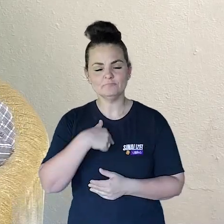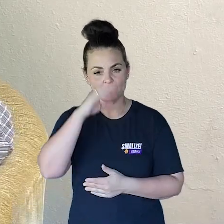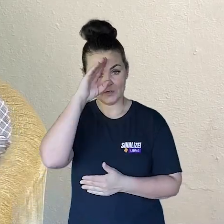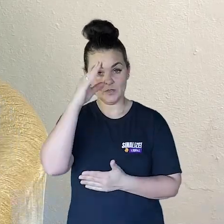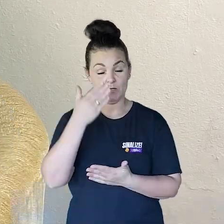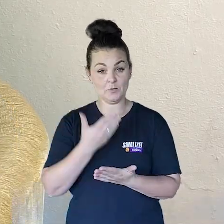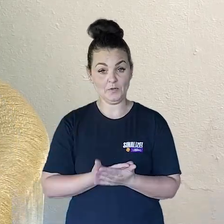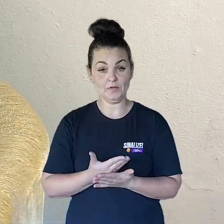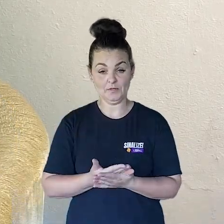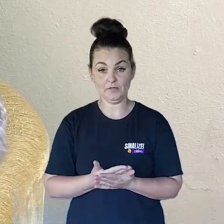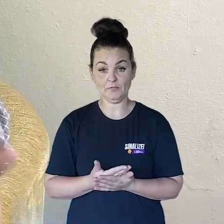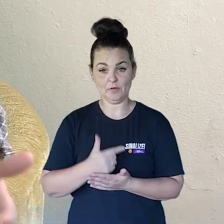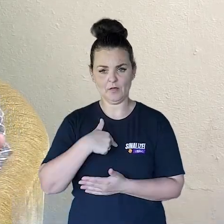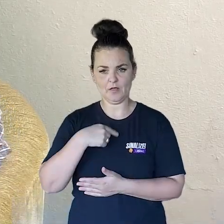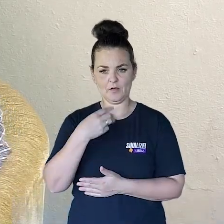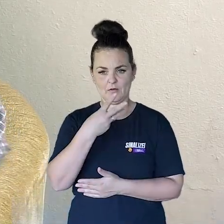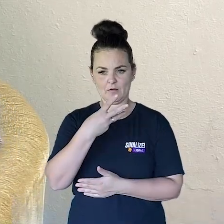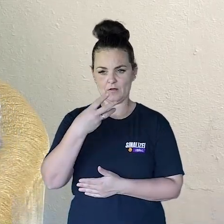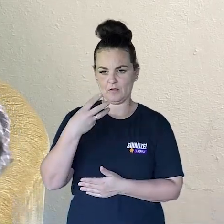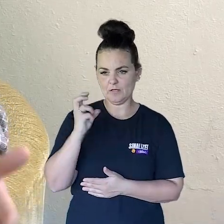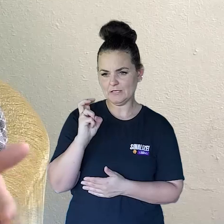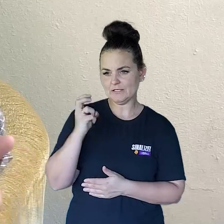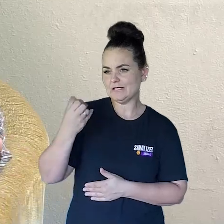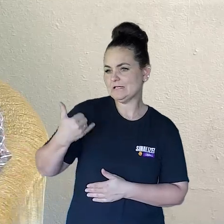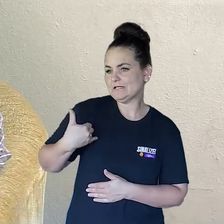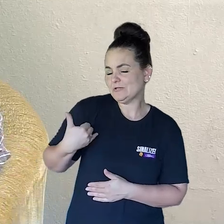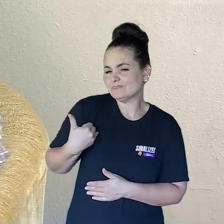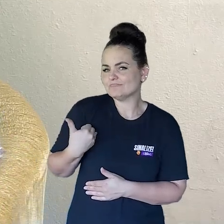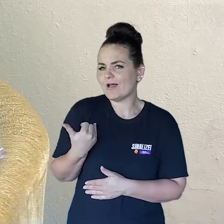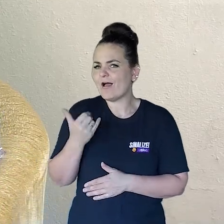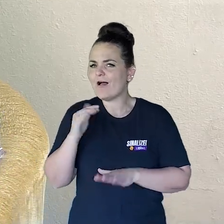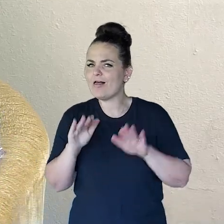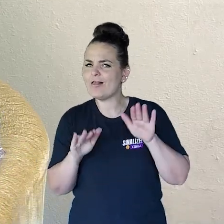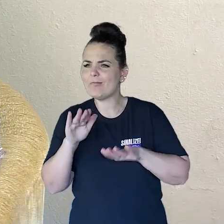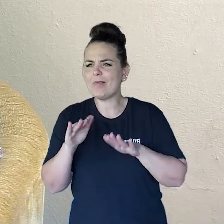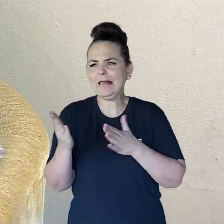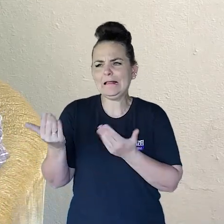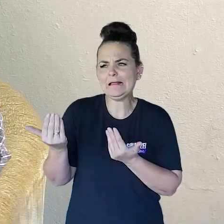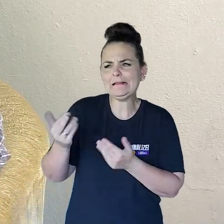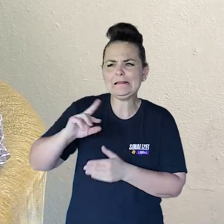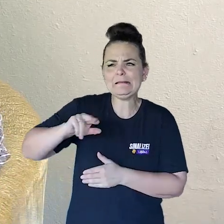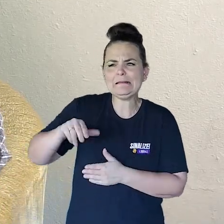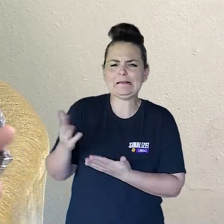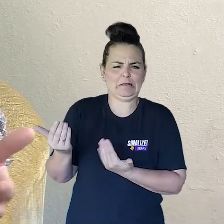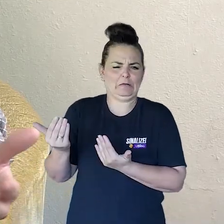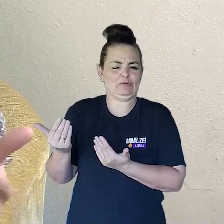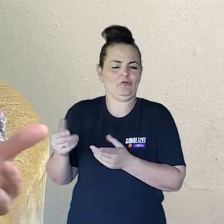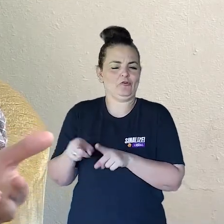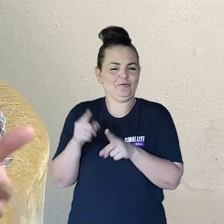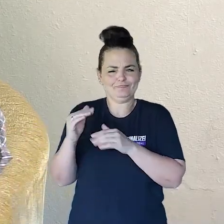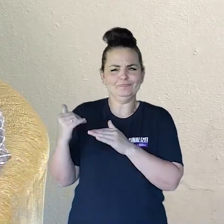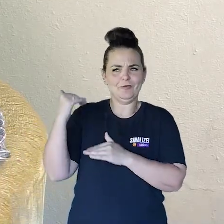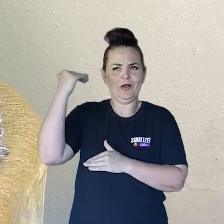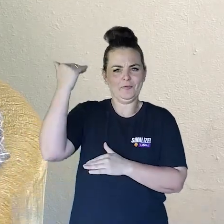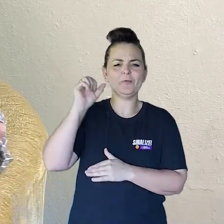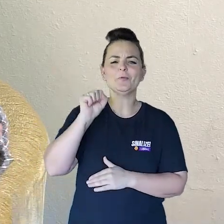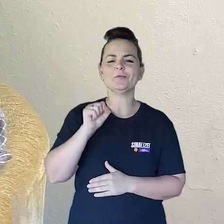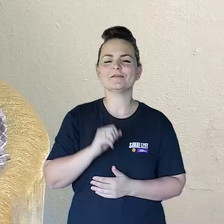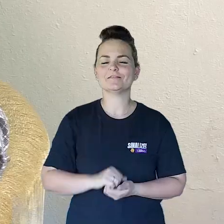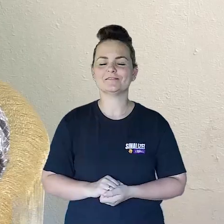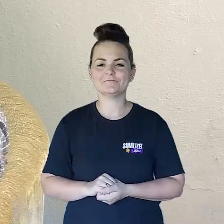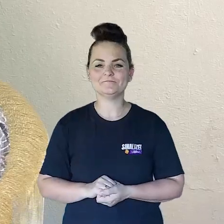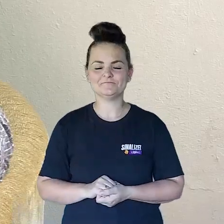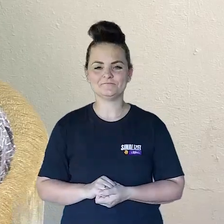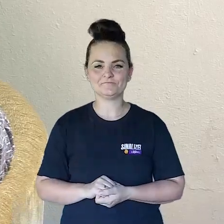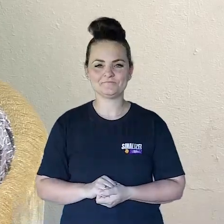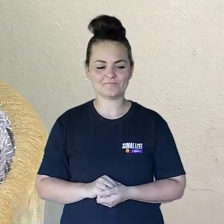considero hoje uma pessoa de 35 anos não tão jovem mais, né? Olha só, imaginar que eu me pego